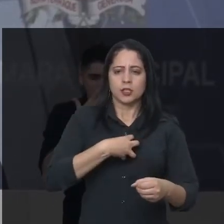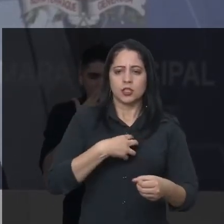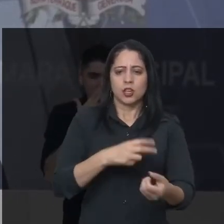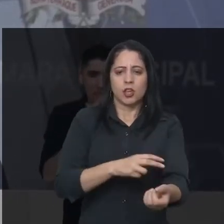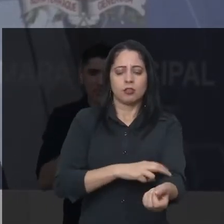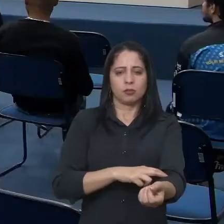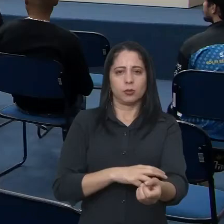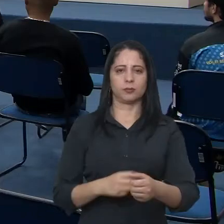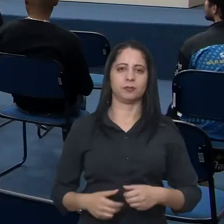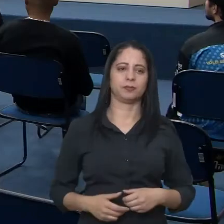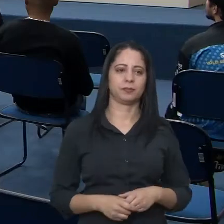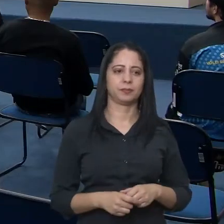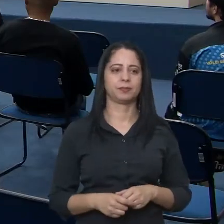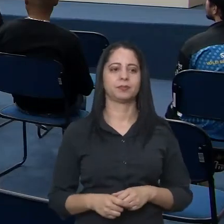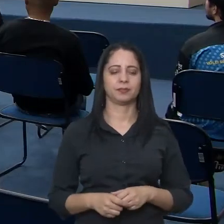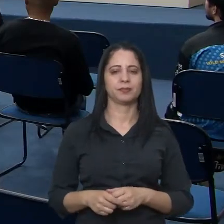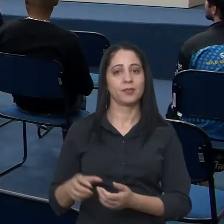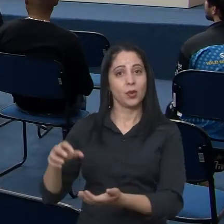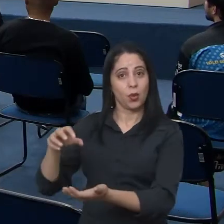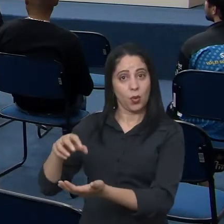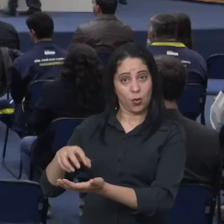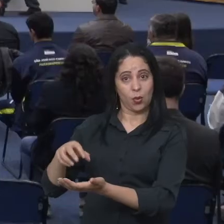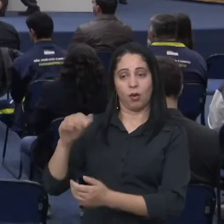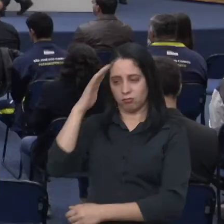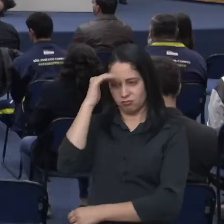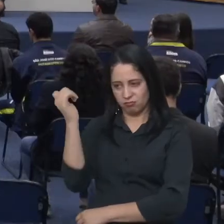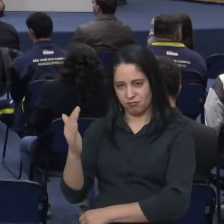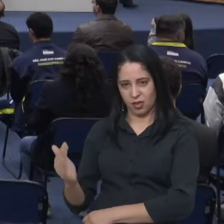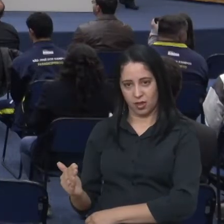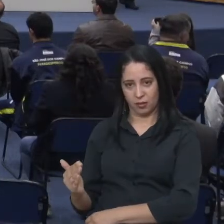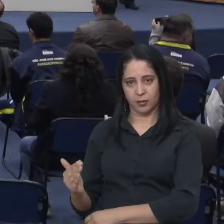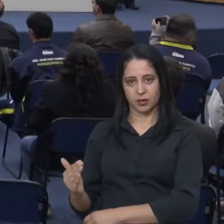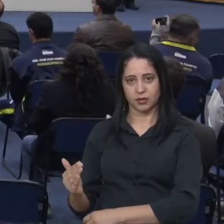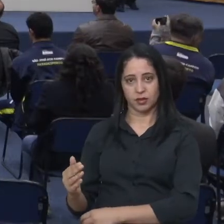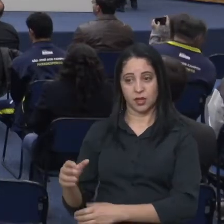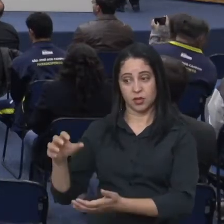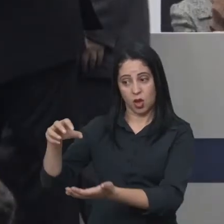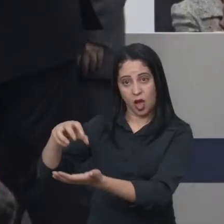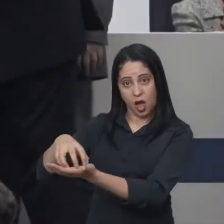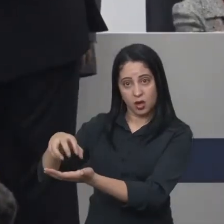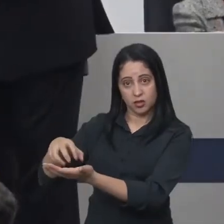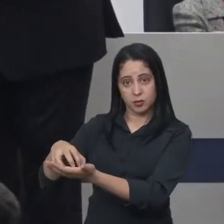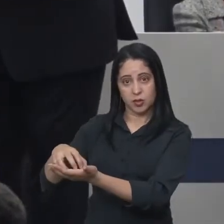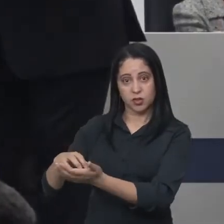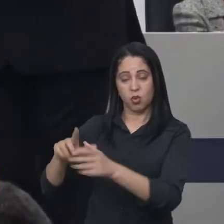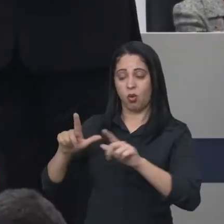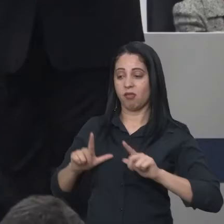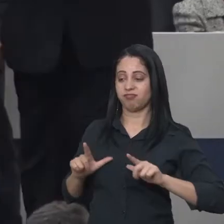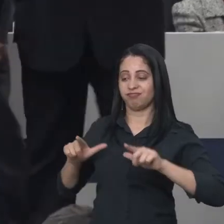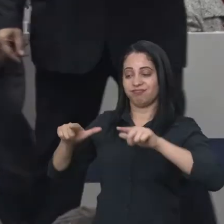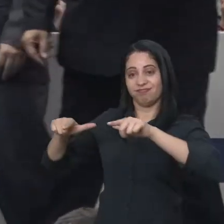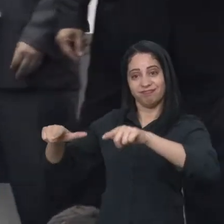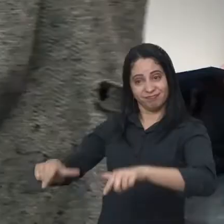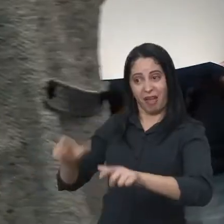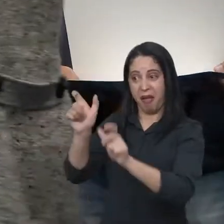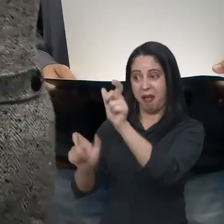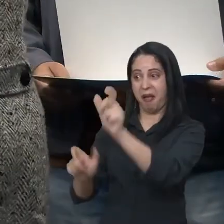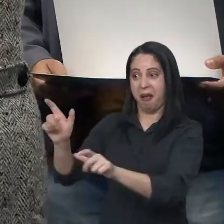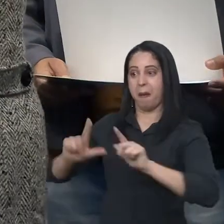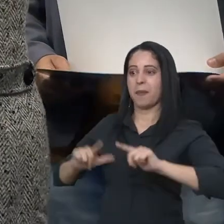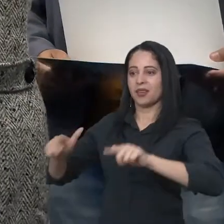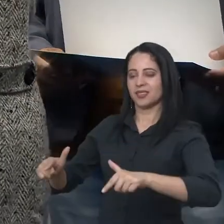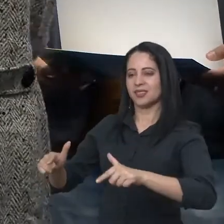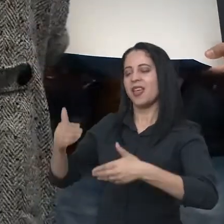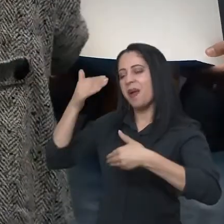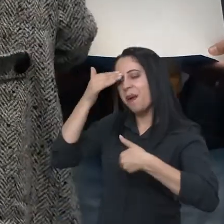certo, do Panathlon. Ainda durante a solenidade, os membros fundadores do Panathlon foram agraciados com um diploma, uma forma